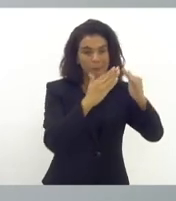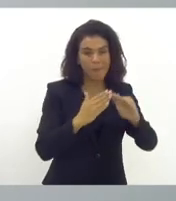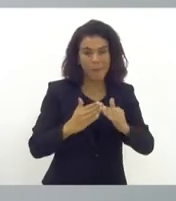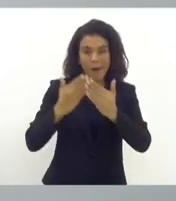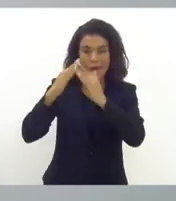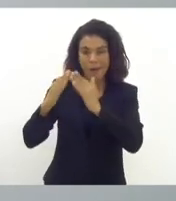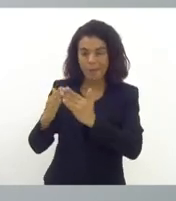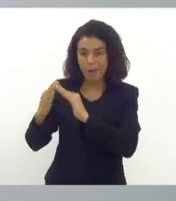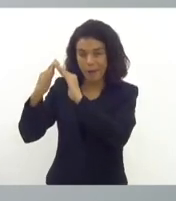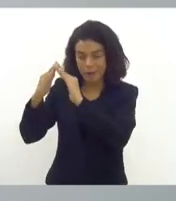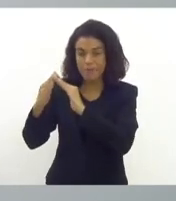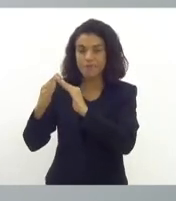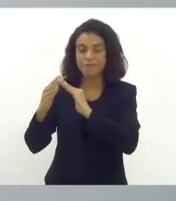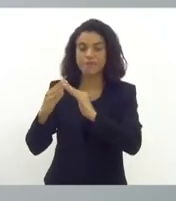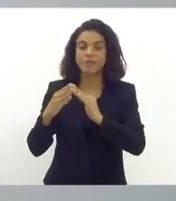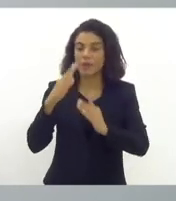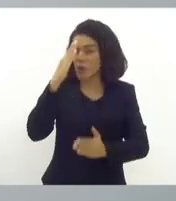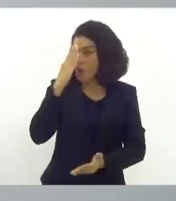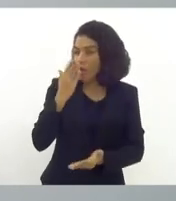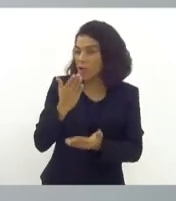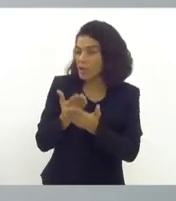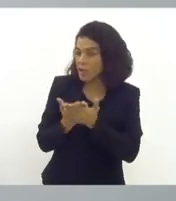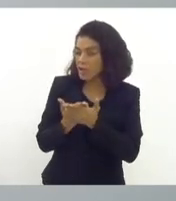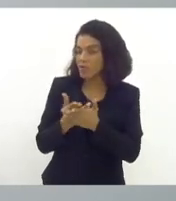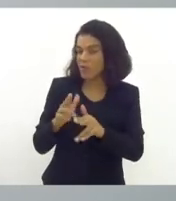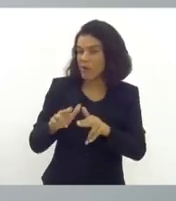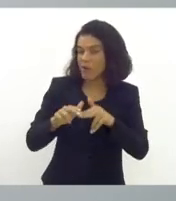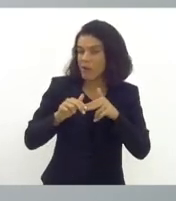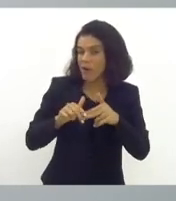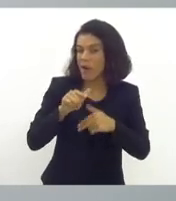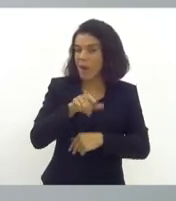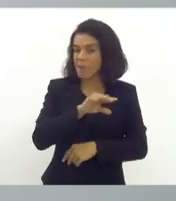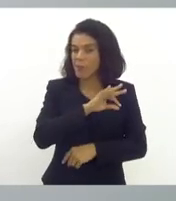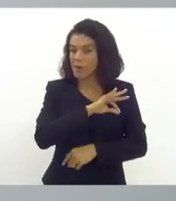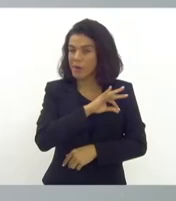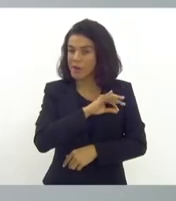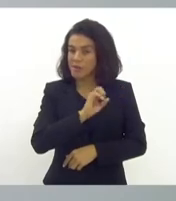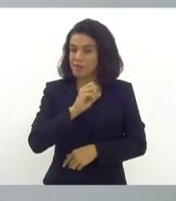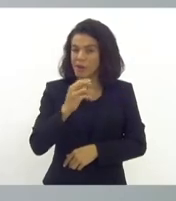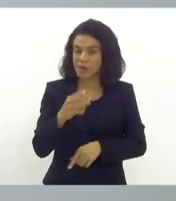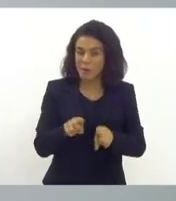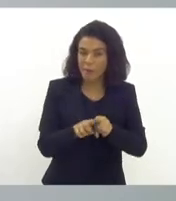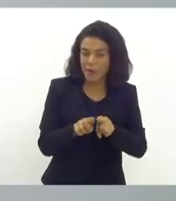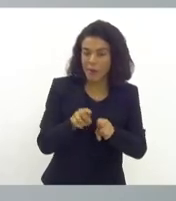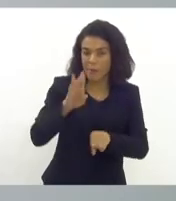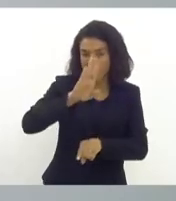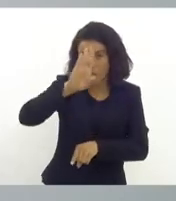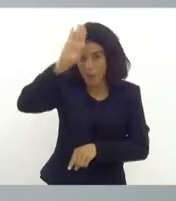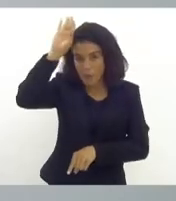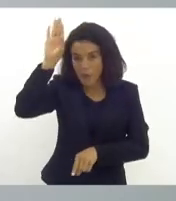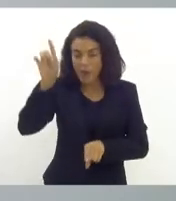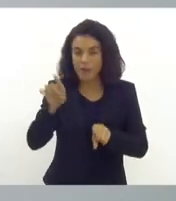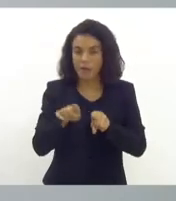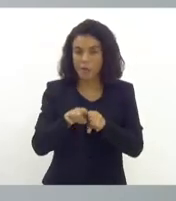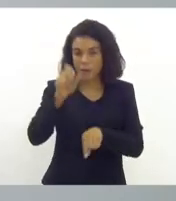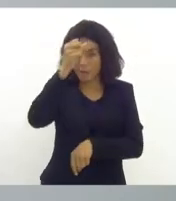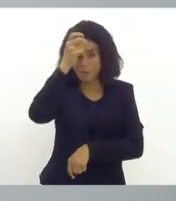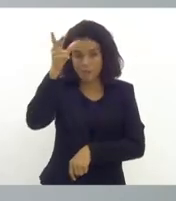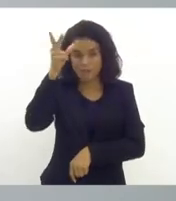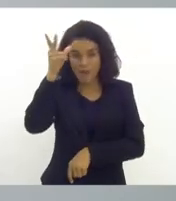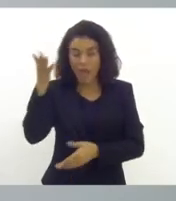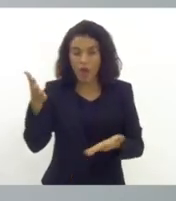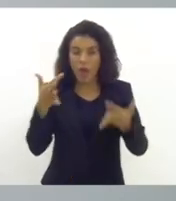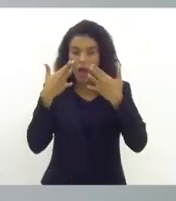locais do Rio de Janeiro eu acredito que as forças aí tanto da polícia quanto dos Bombeiros enfim da própria prefeitura estão